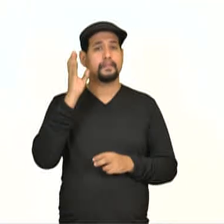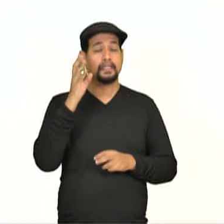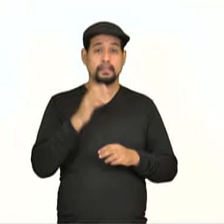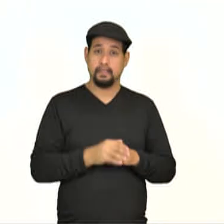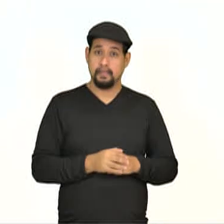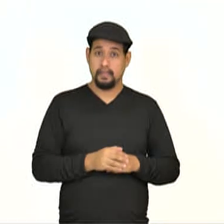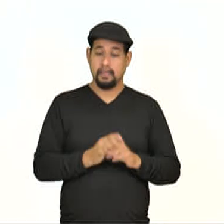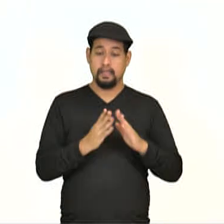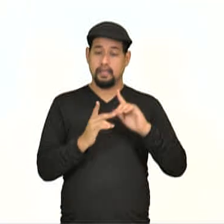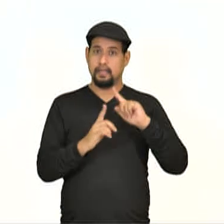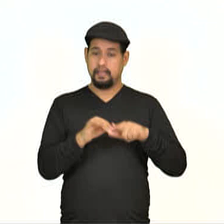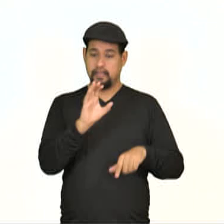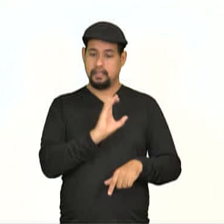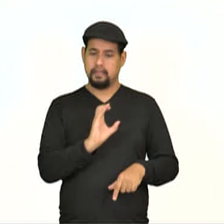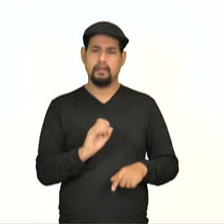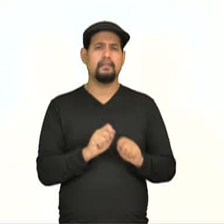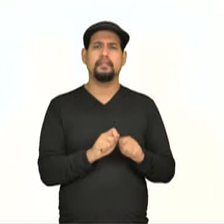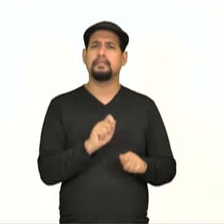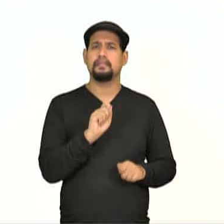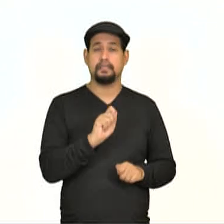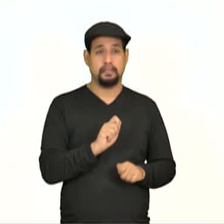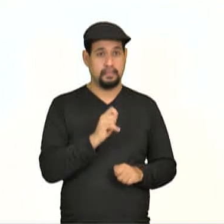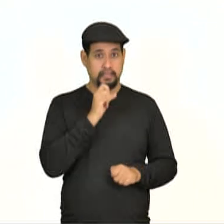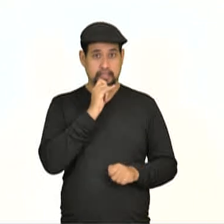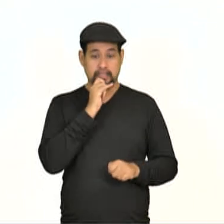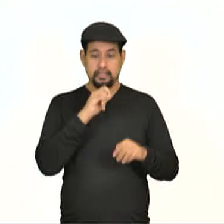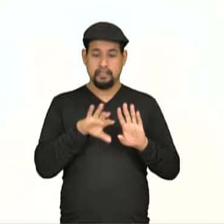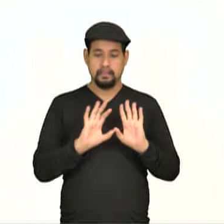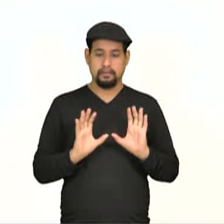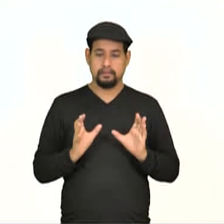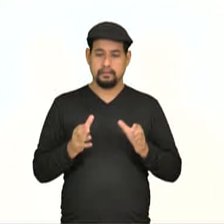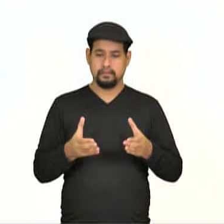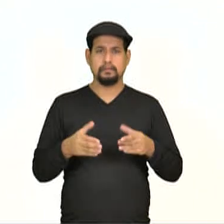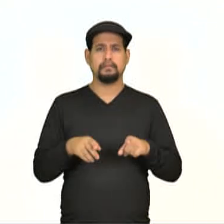Igreja Católica tomou. Através, então, do Concílio de Trento,